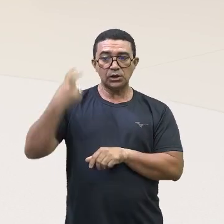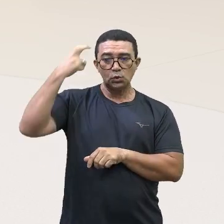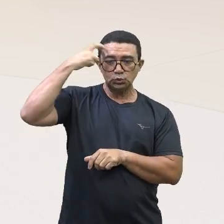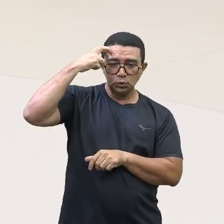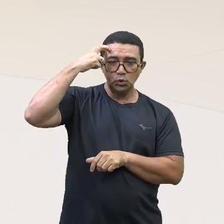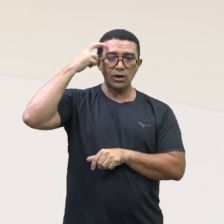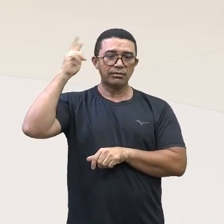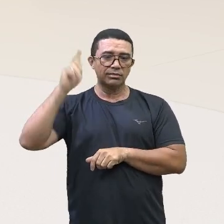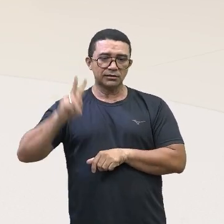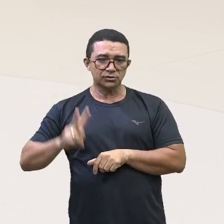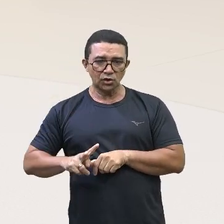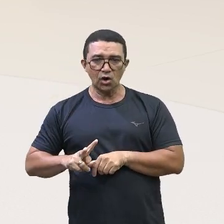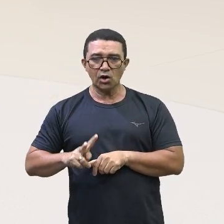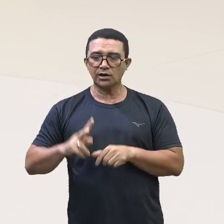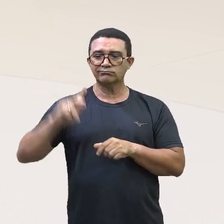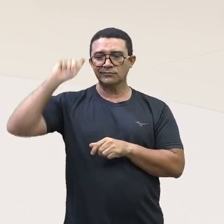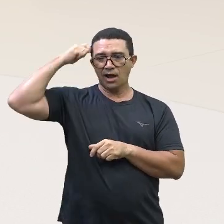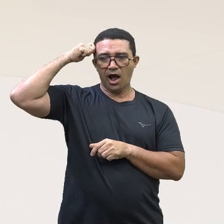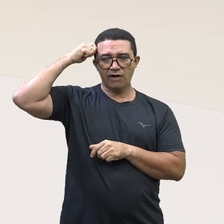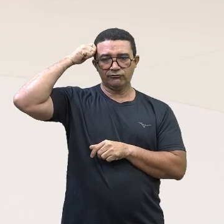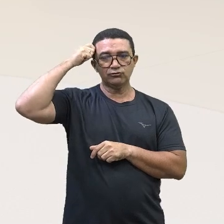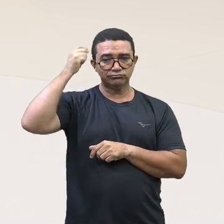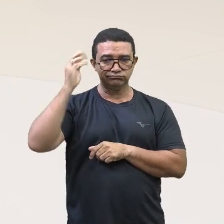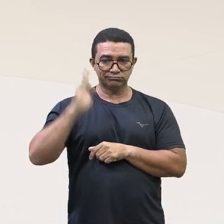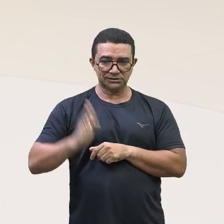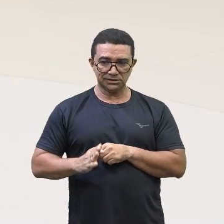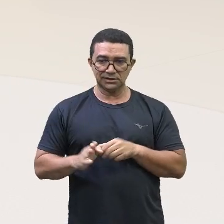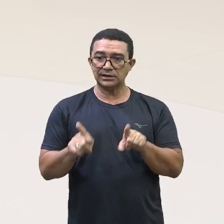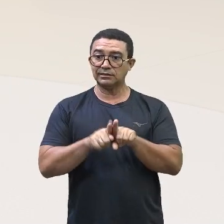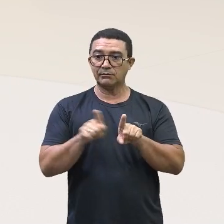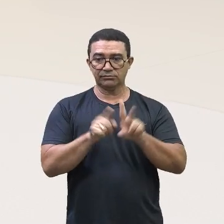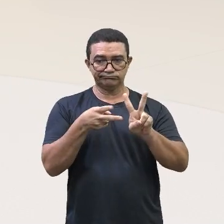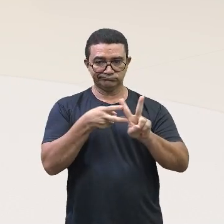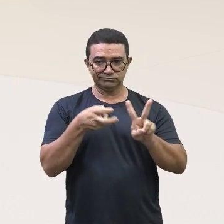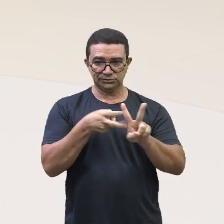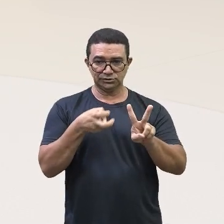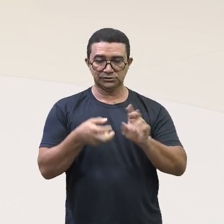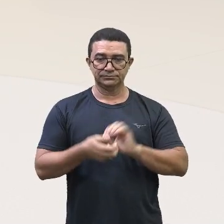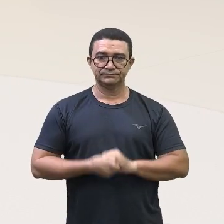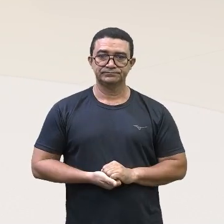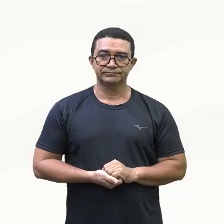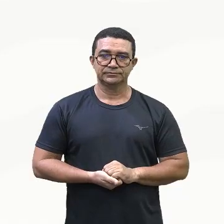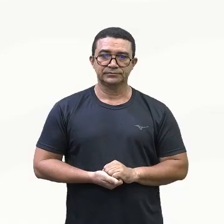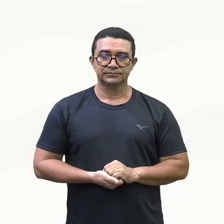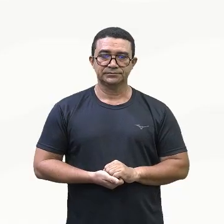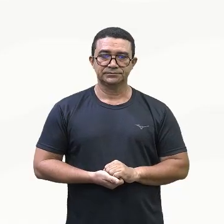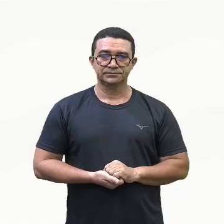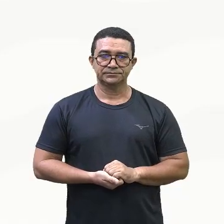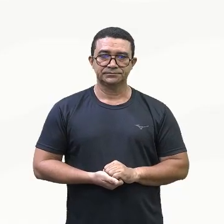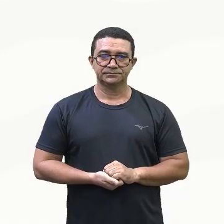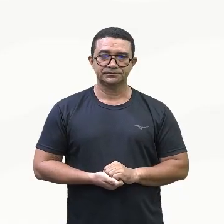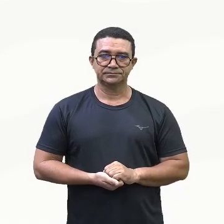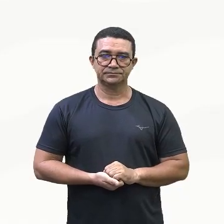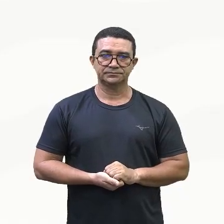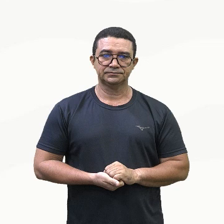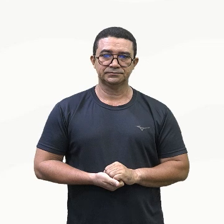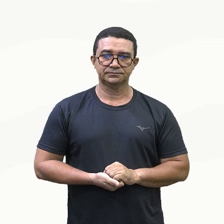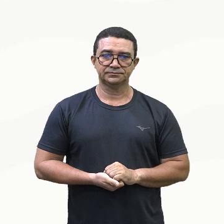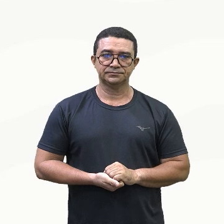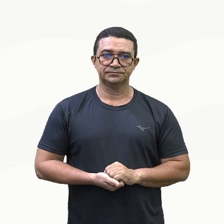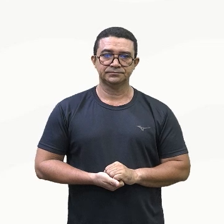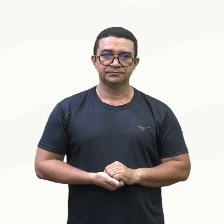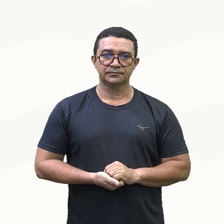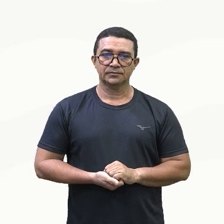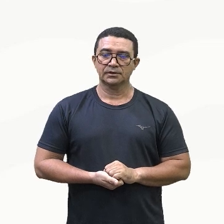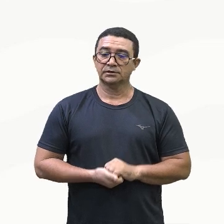da história e da cultura afro-brasileira e indígena, ok? Vamos adiante que tem mais coisa aí para nós